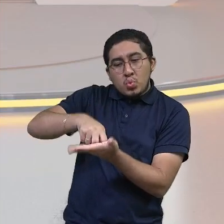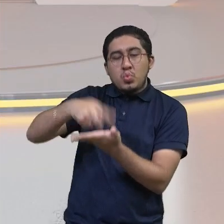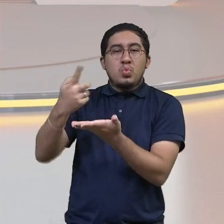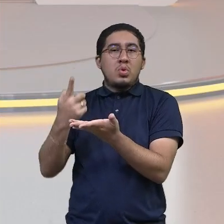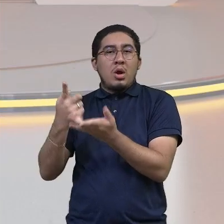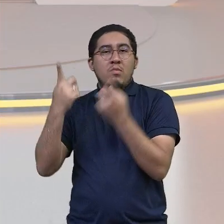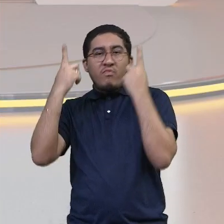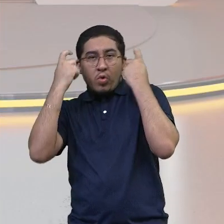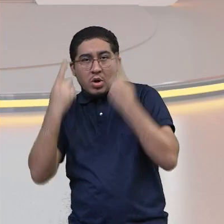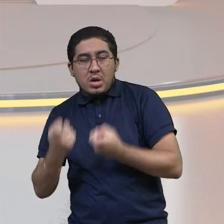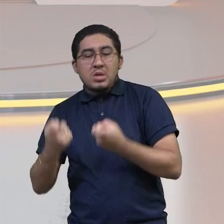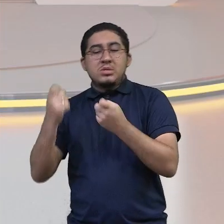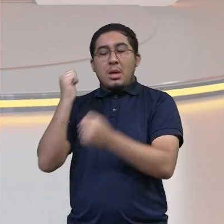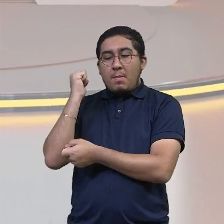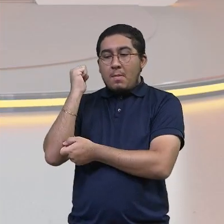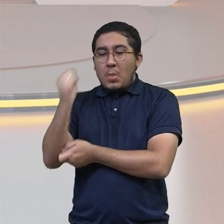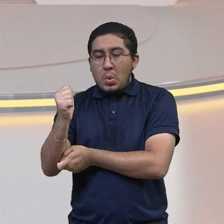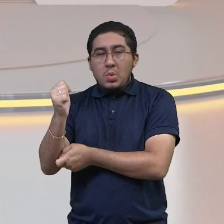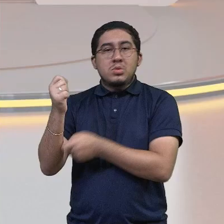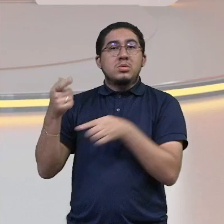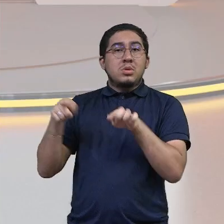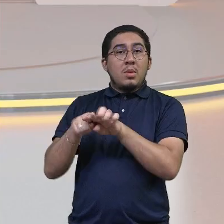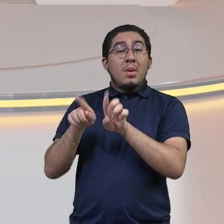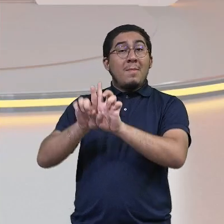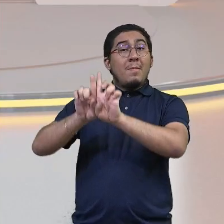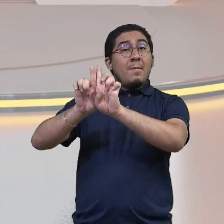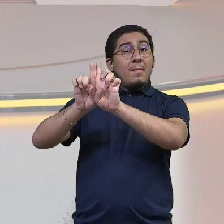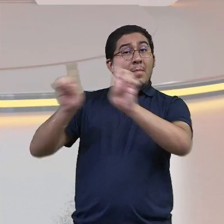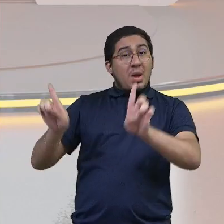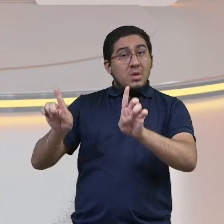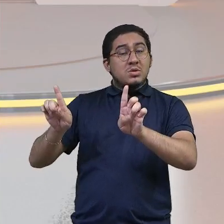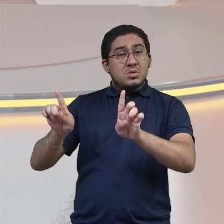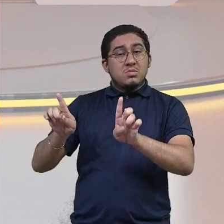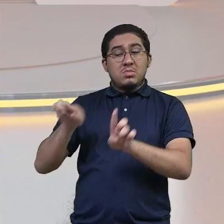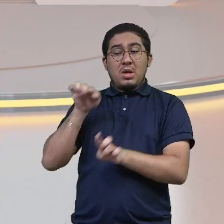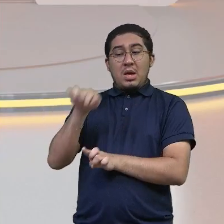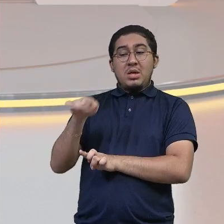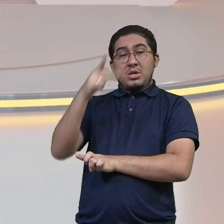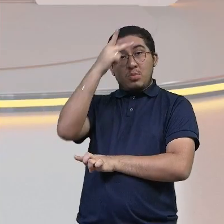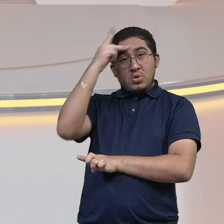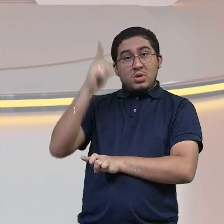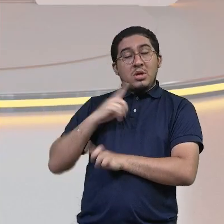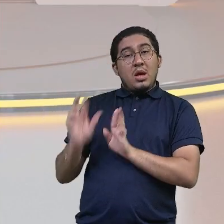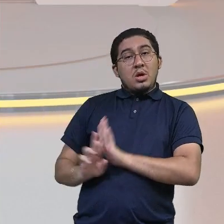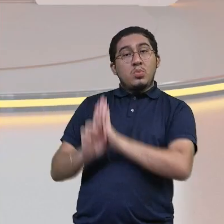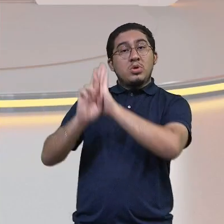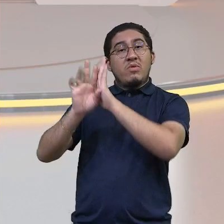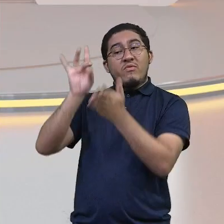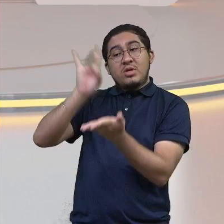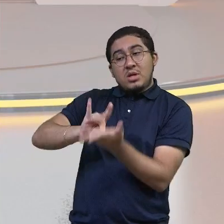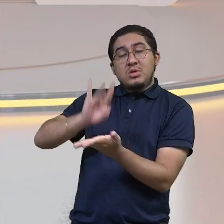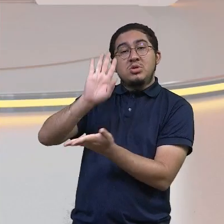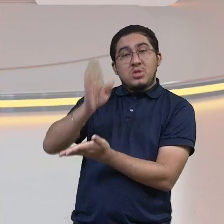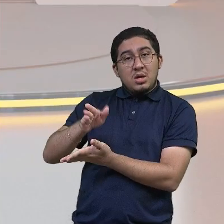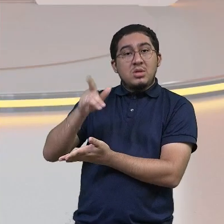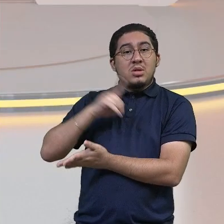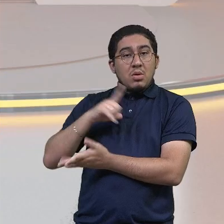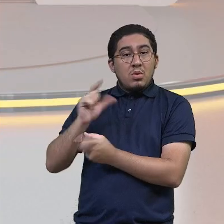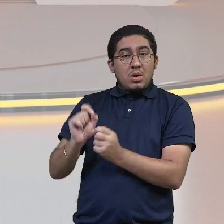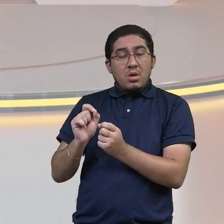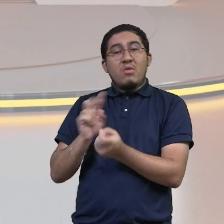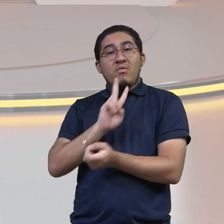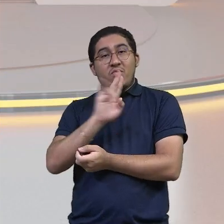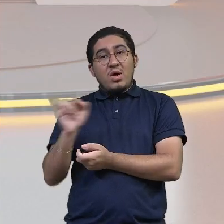de assassinatos, mas nenhuma dessas pessoas que foi indicada como responsáveis de fato foi levado ao banco